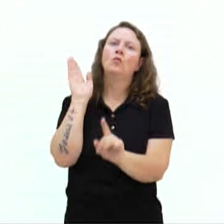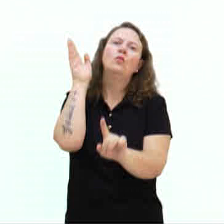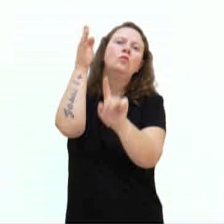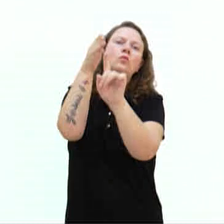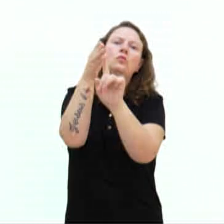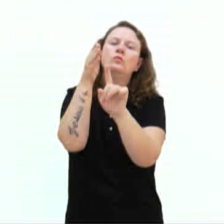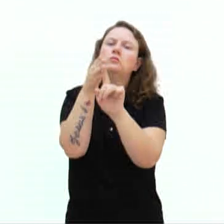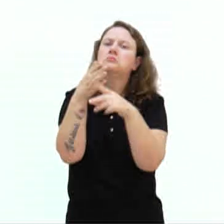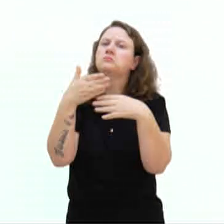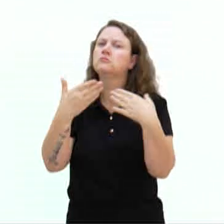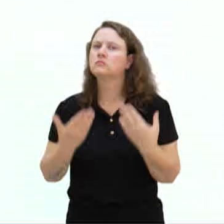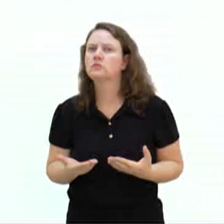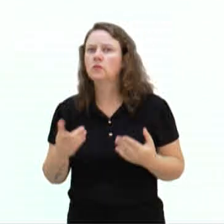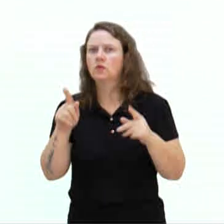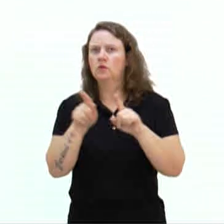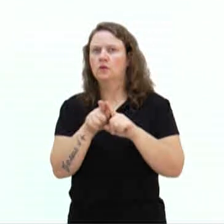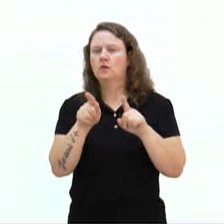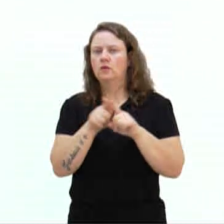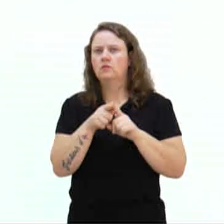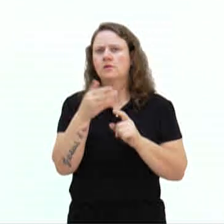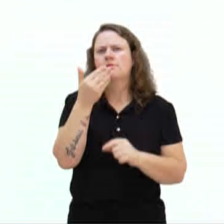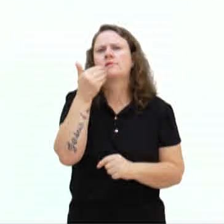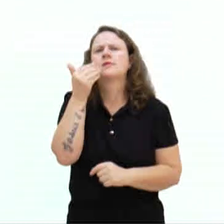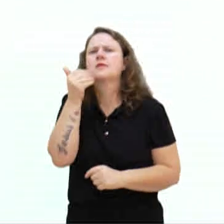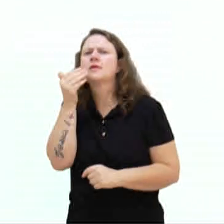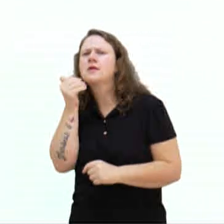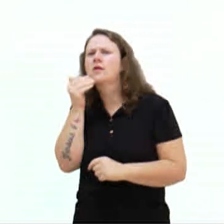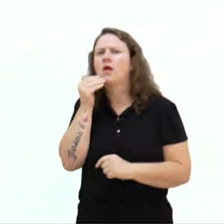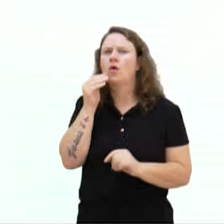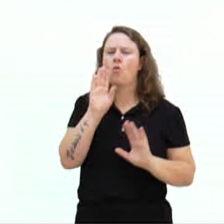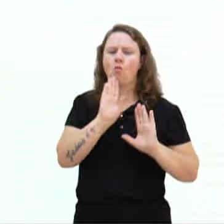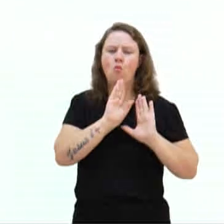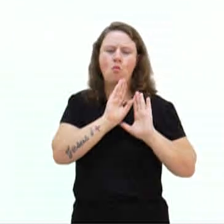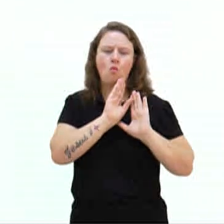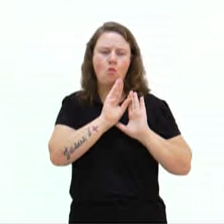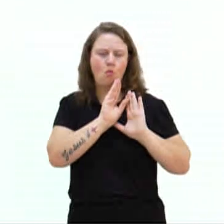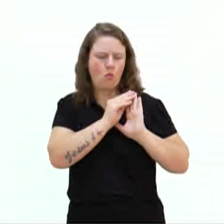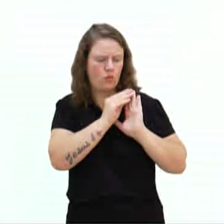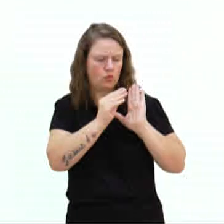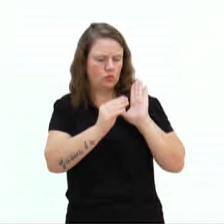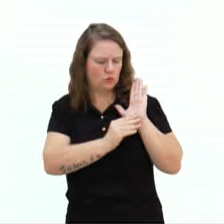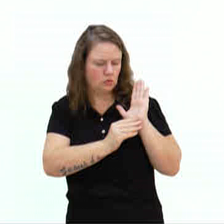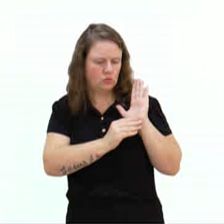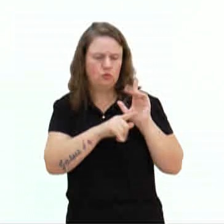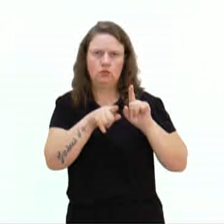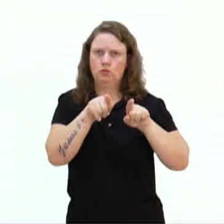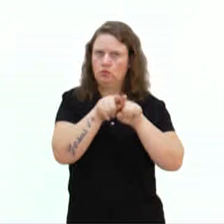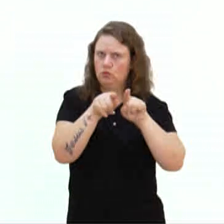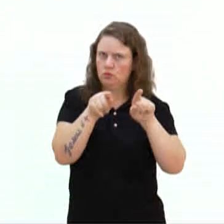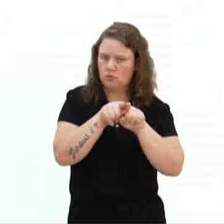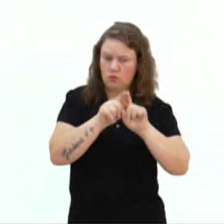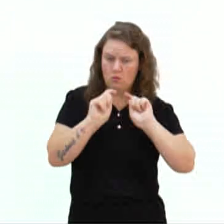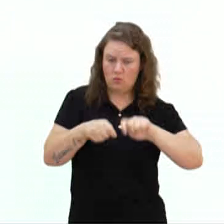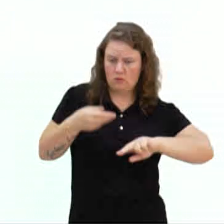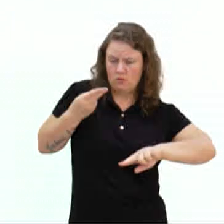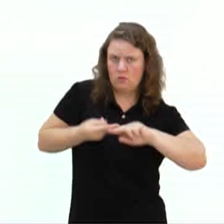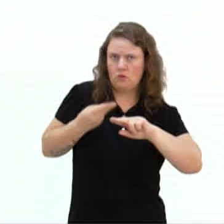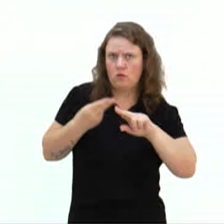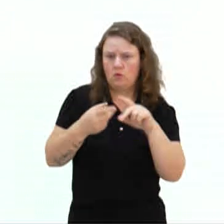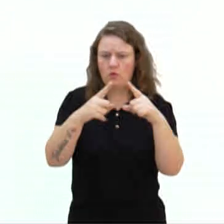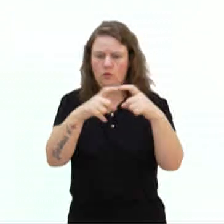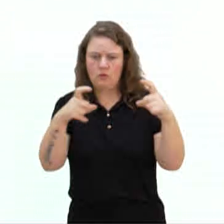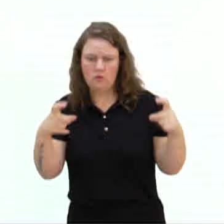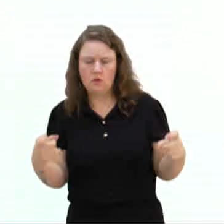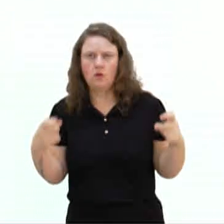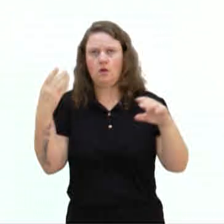finalidade dele é possibilitar mais facilmente a compreensão desse conteúdo. Então, ele pode ser usado nas aulas de ciências, nas aulas